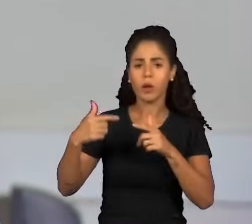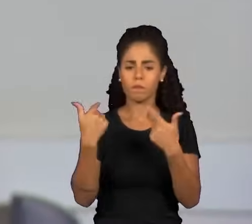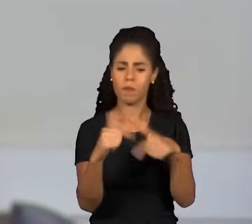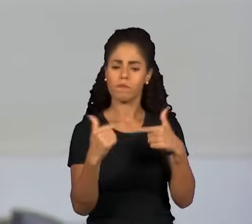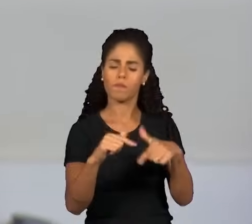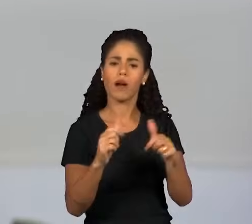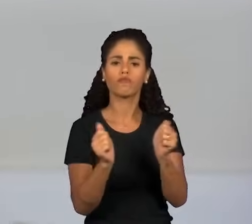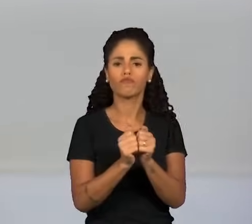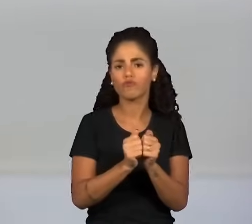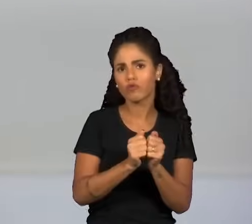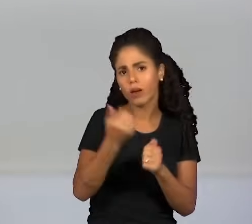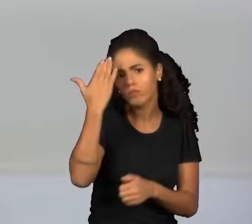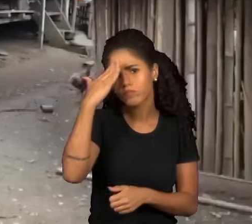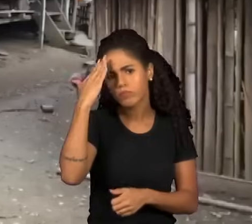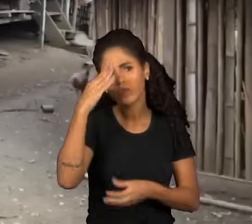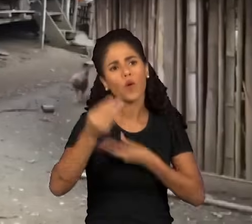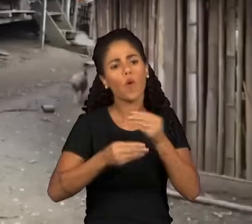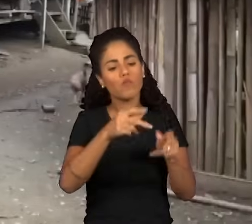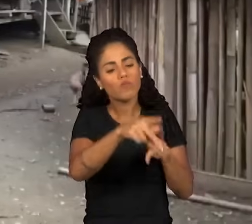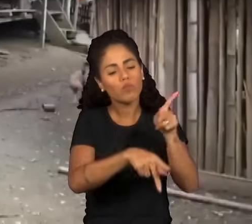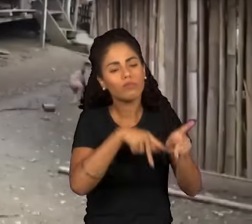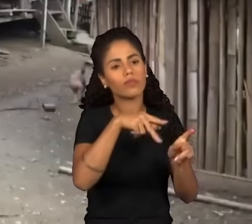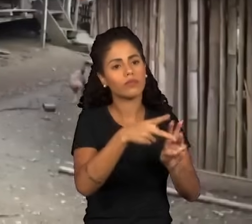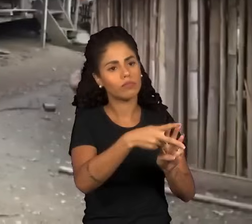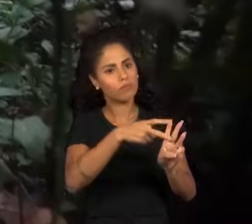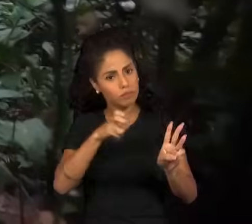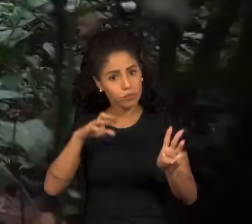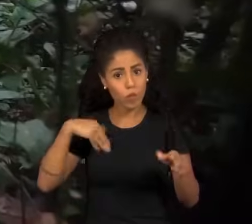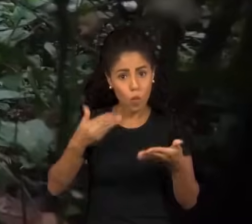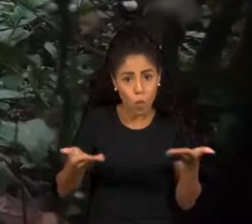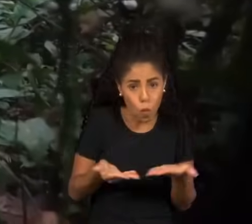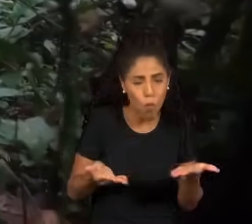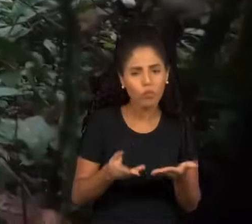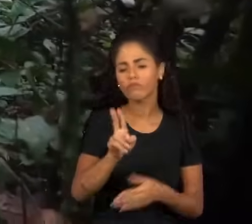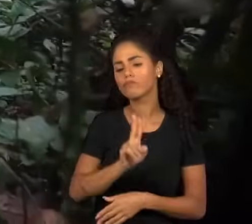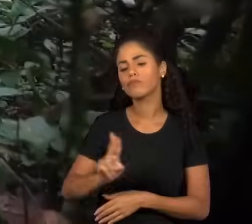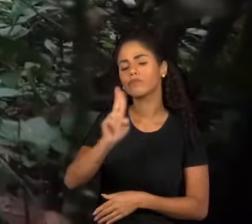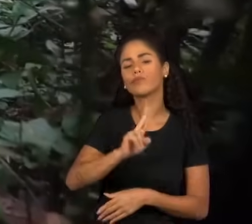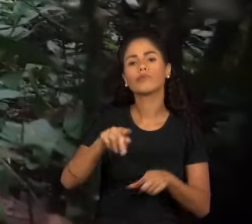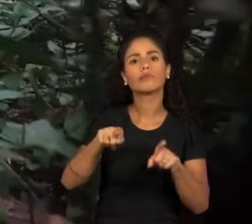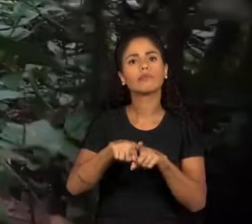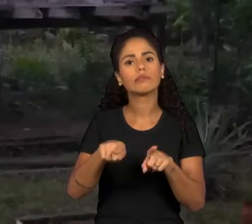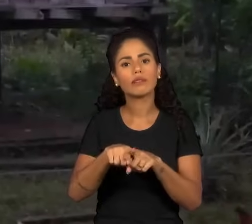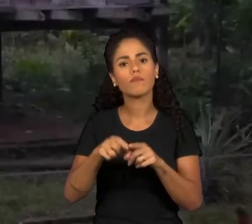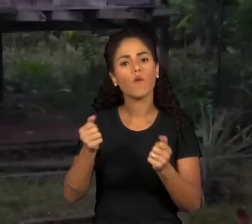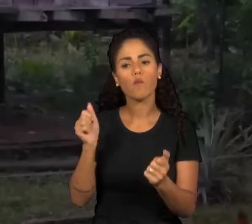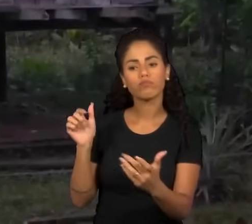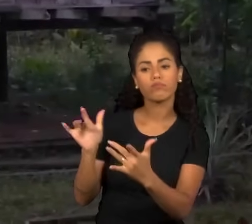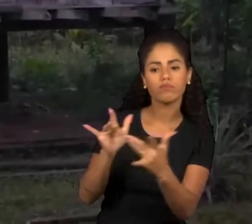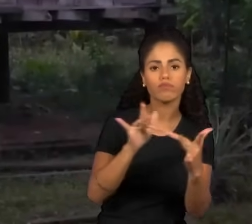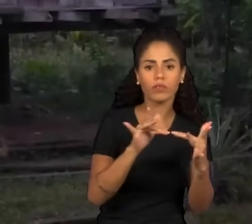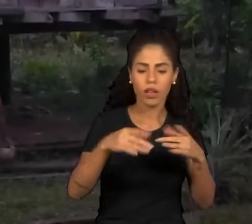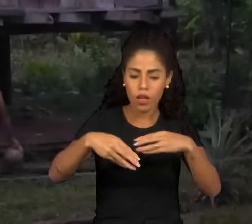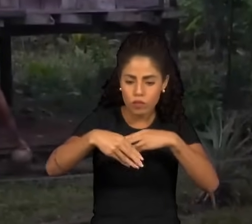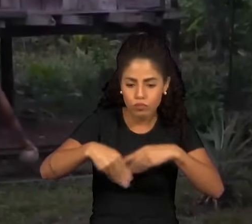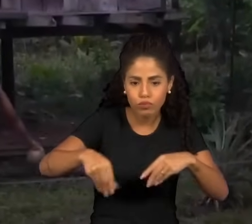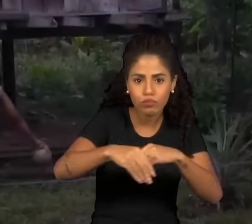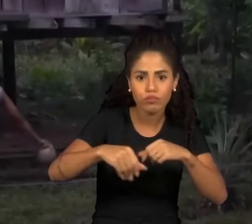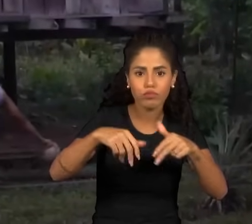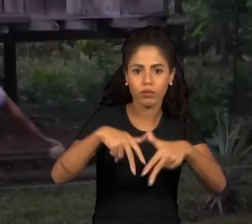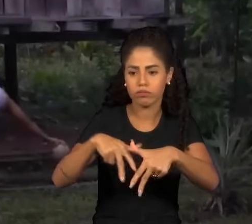para entender como populações tradicionais atuais usam e se relacionam com o solo